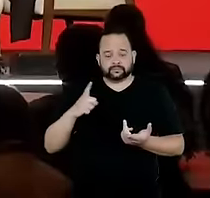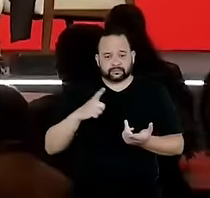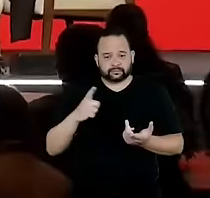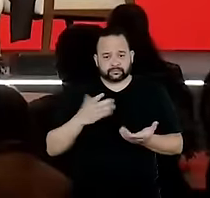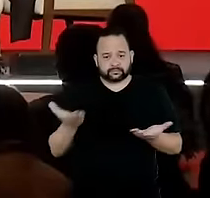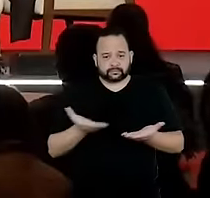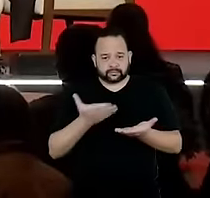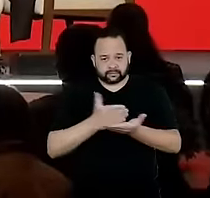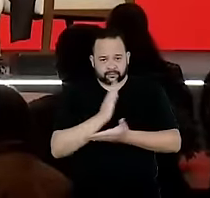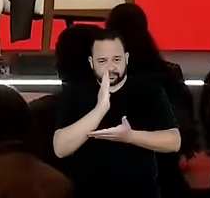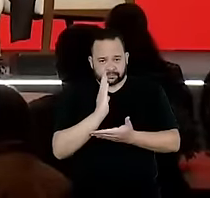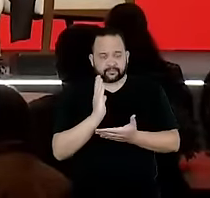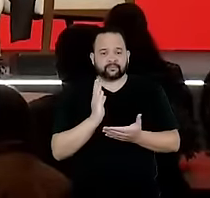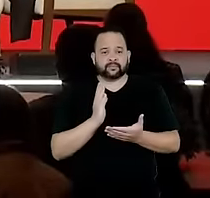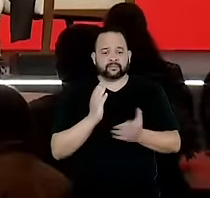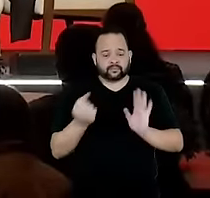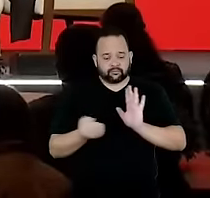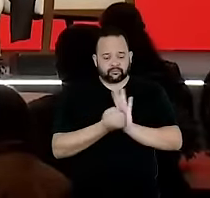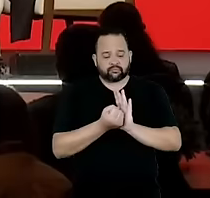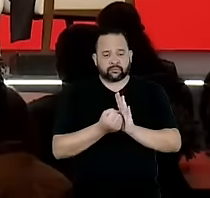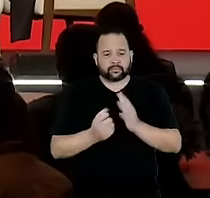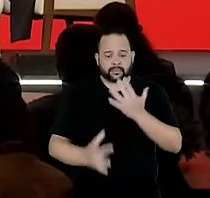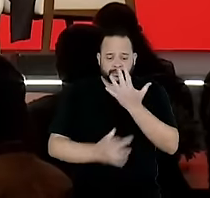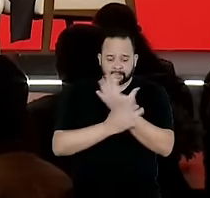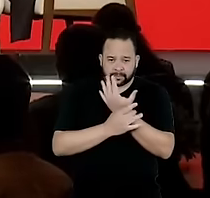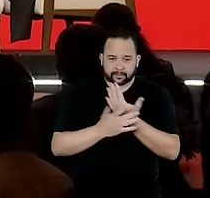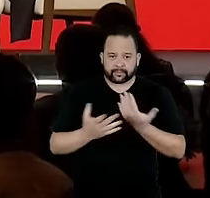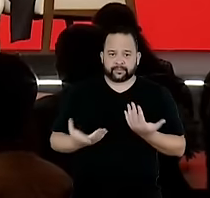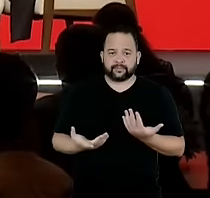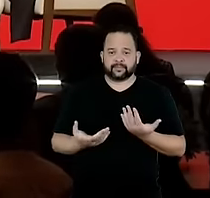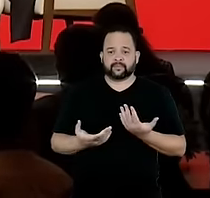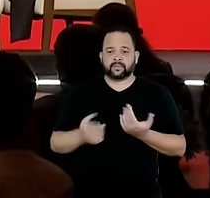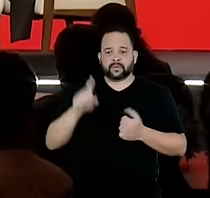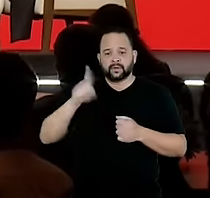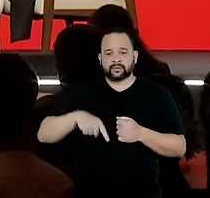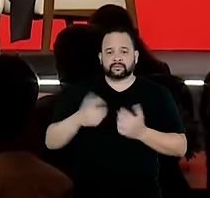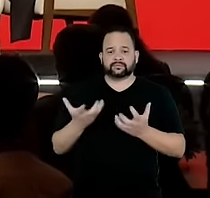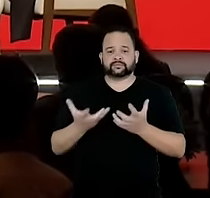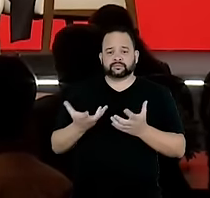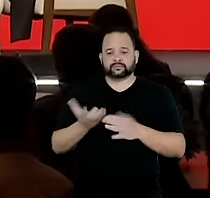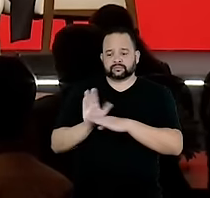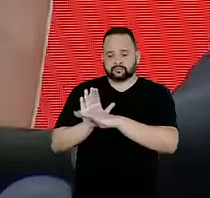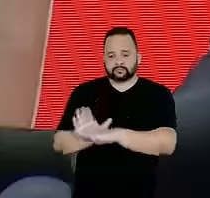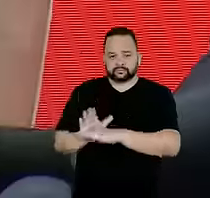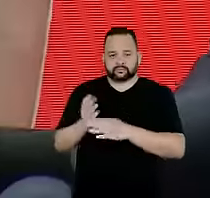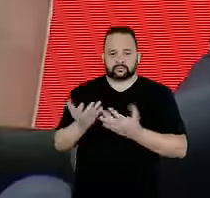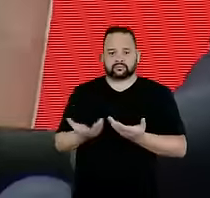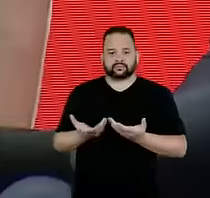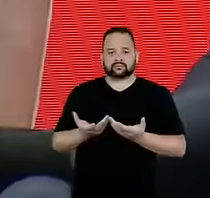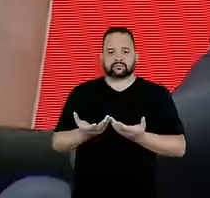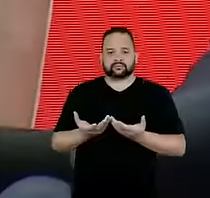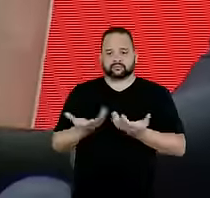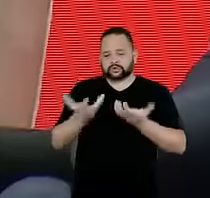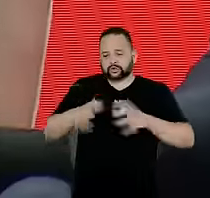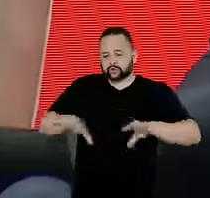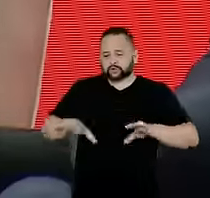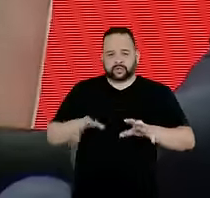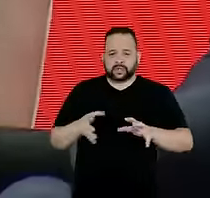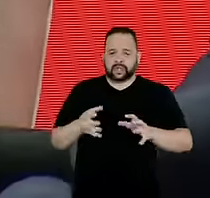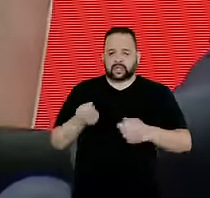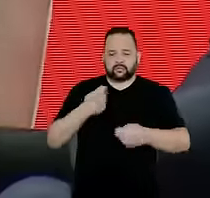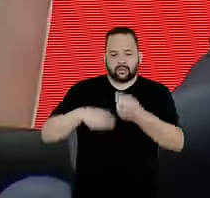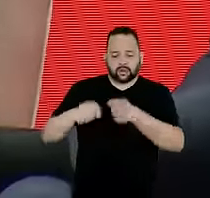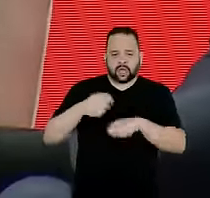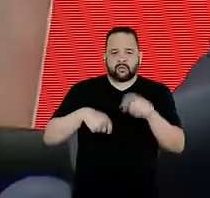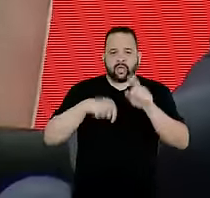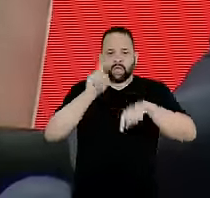eh então É nesse sentido que a gente quer contribuir longe de gerar instabilidade pro mercado o que a gente quer é